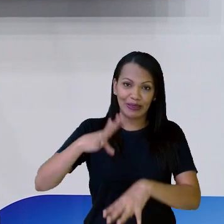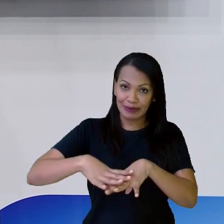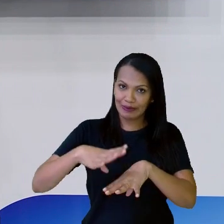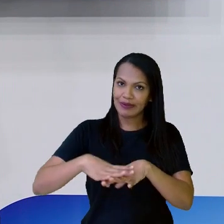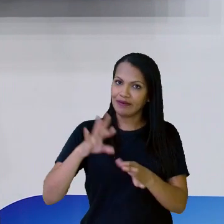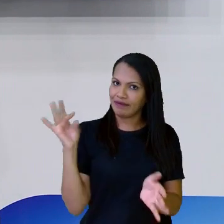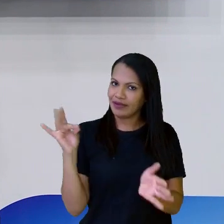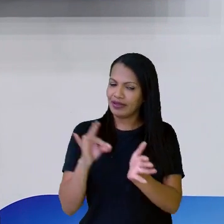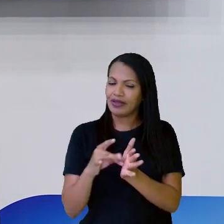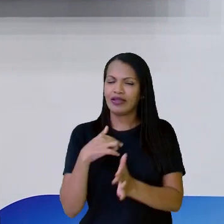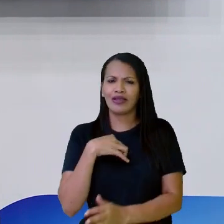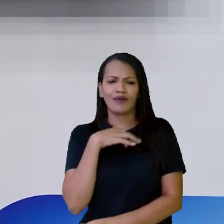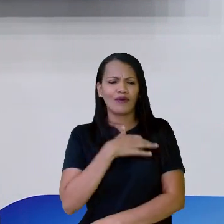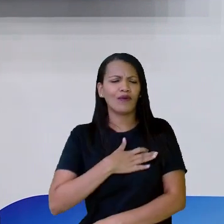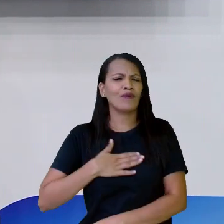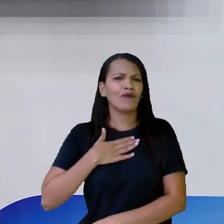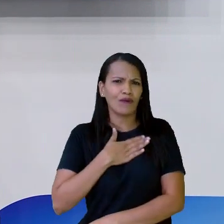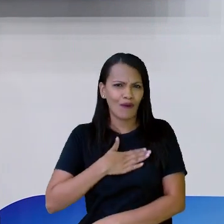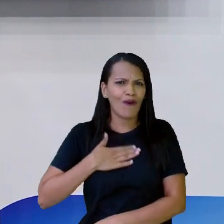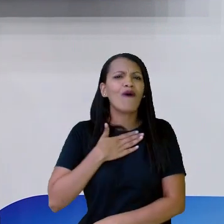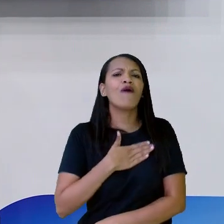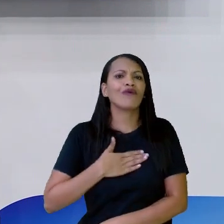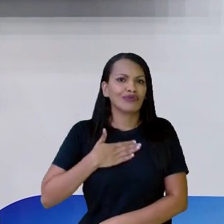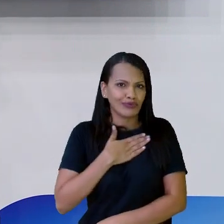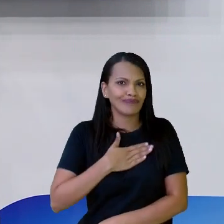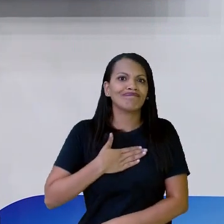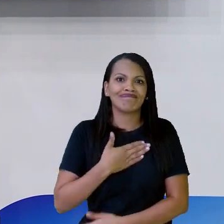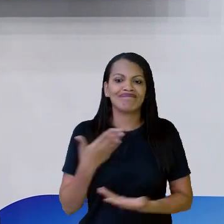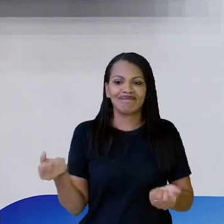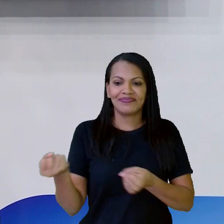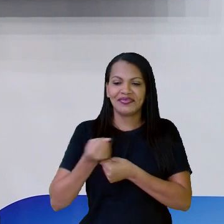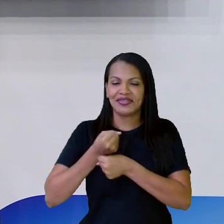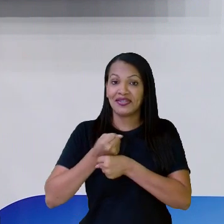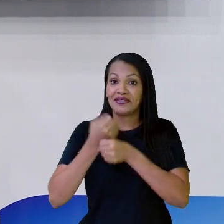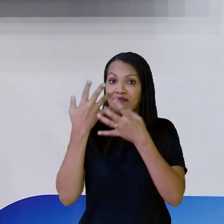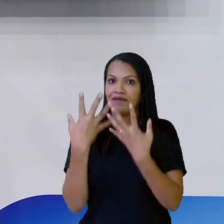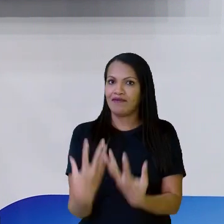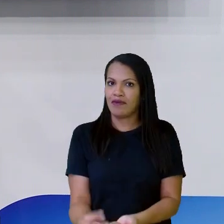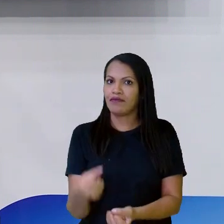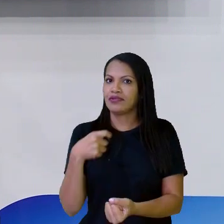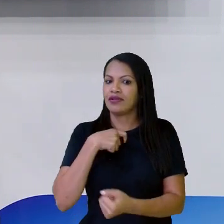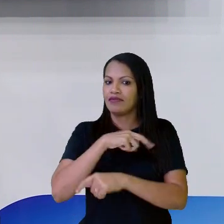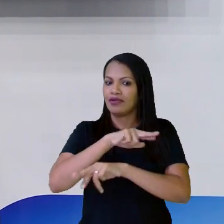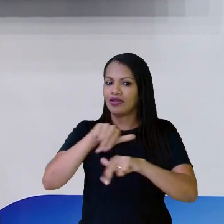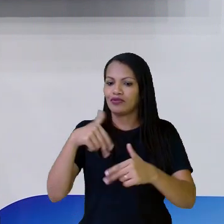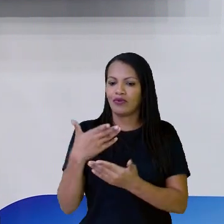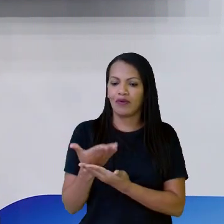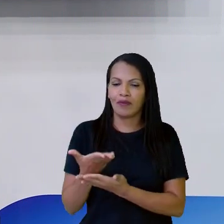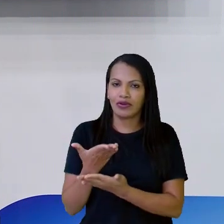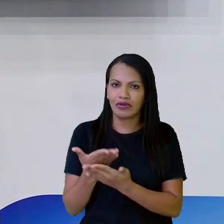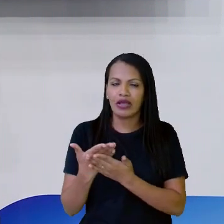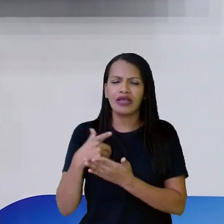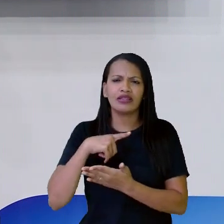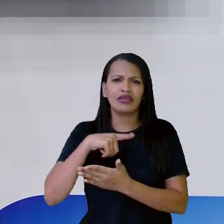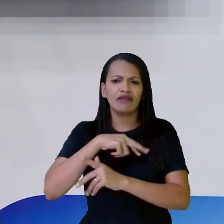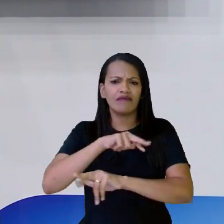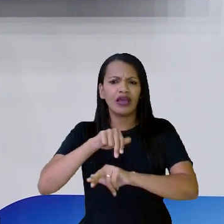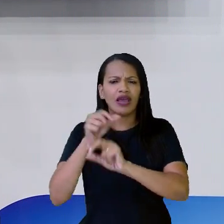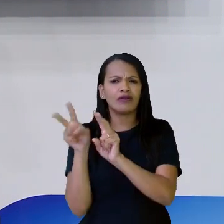né? Eu gosto bastante. Esse ano a gente vai trabalhar muitas coisas. Tem muitos